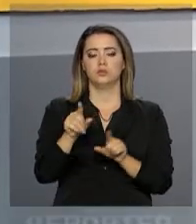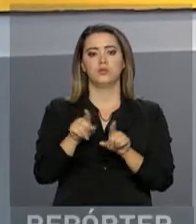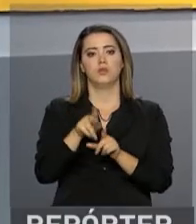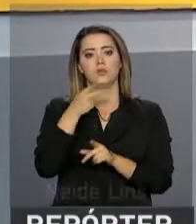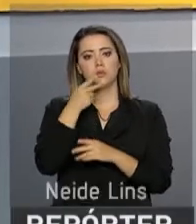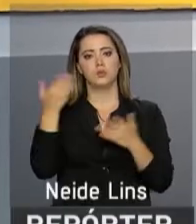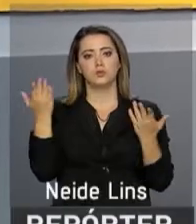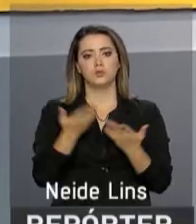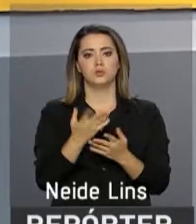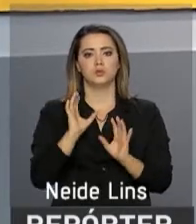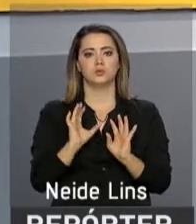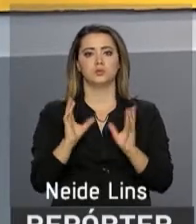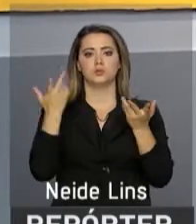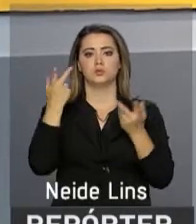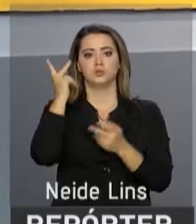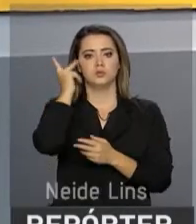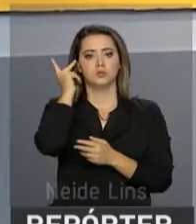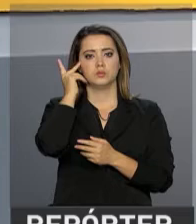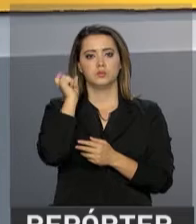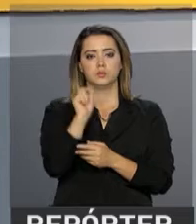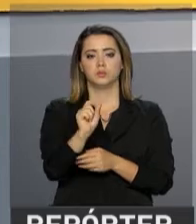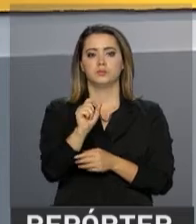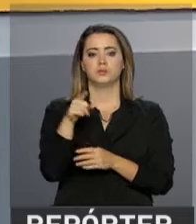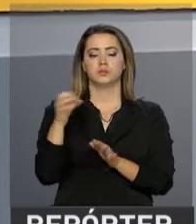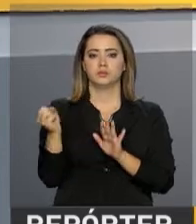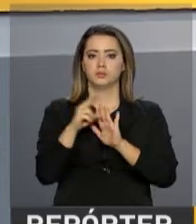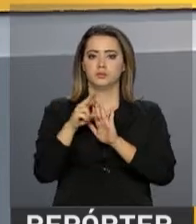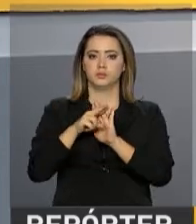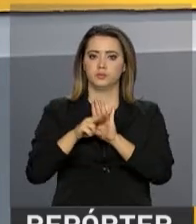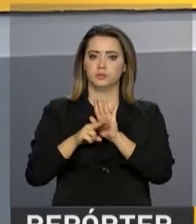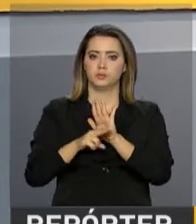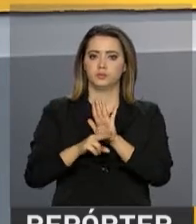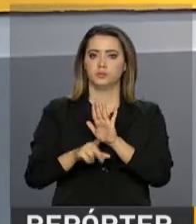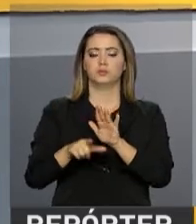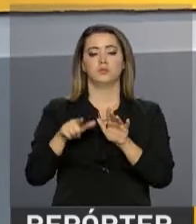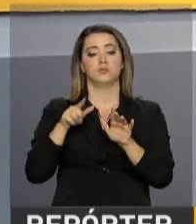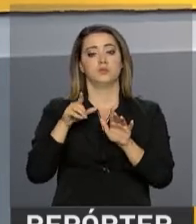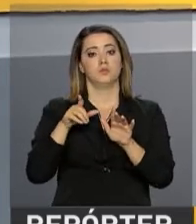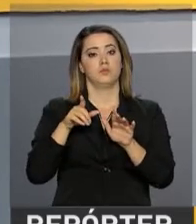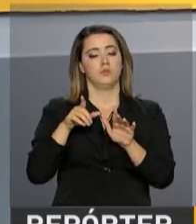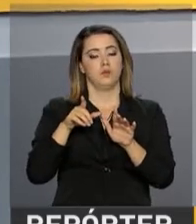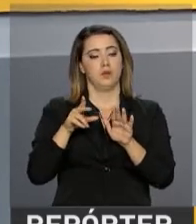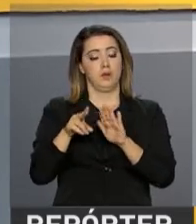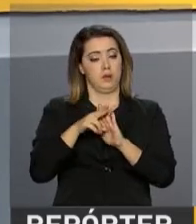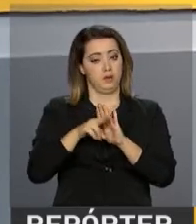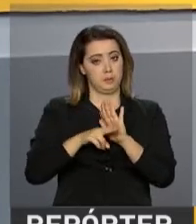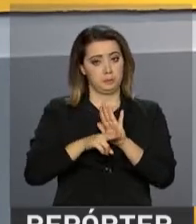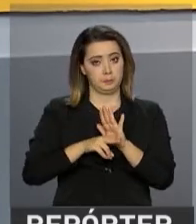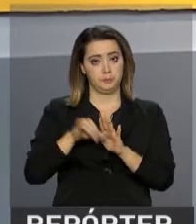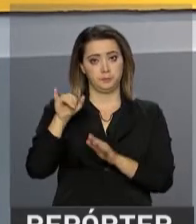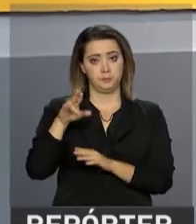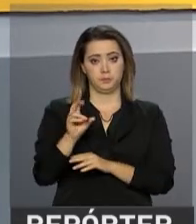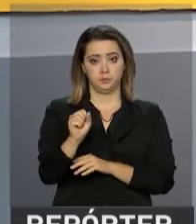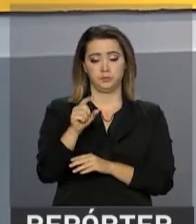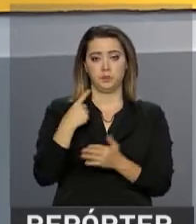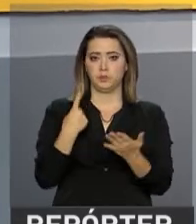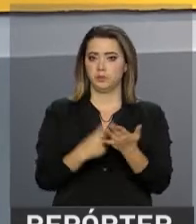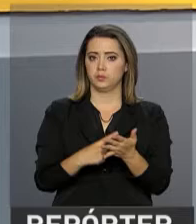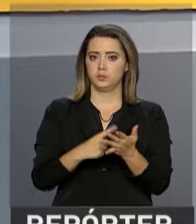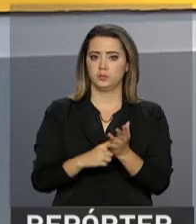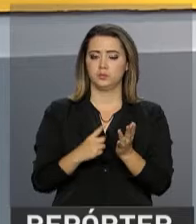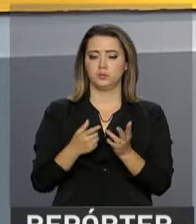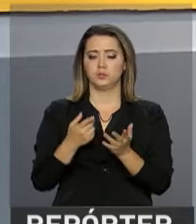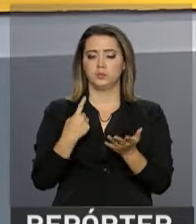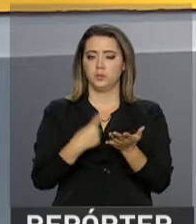falou hoje em evento na cidade de são paulo que a reforma da previdência é a principal agenda da área econômica